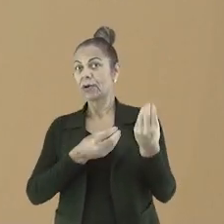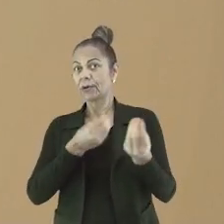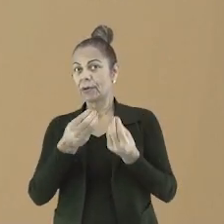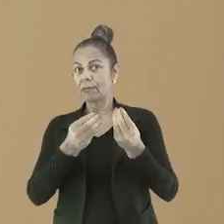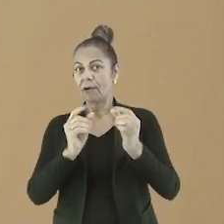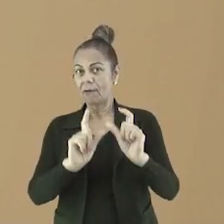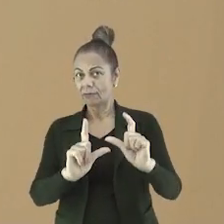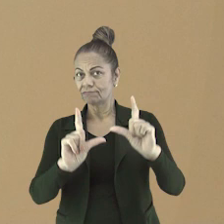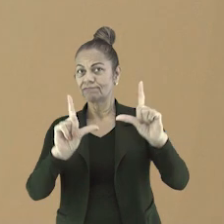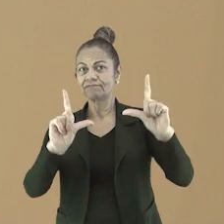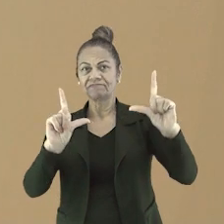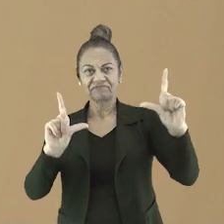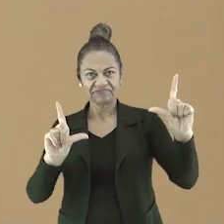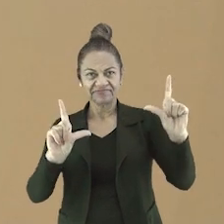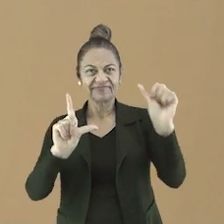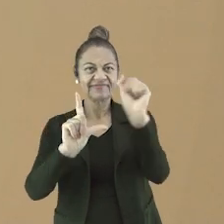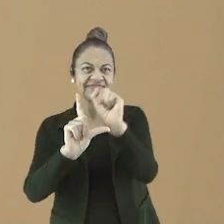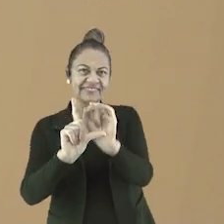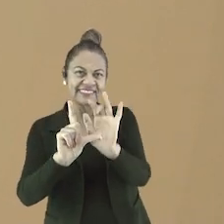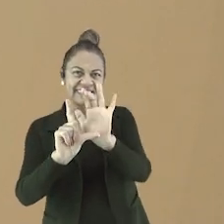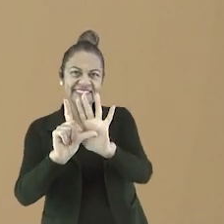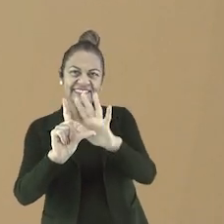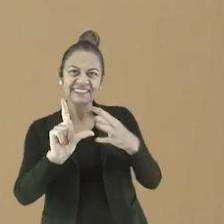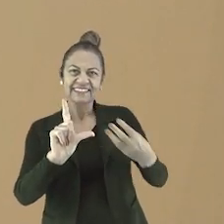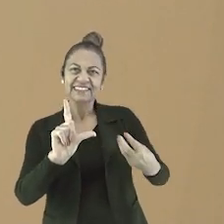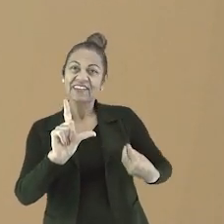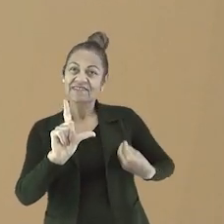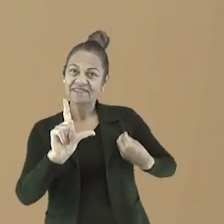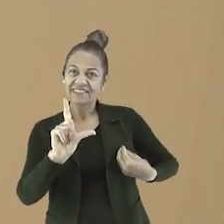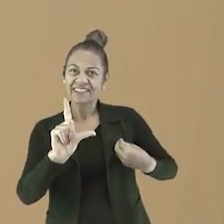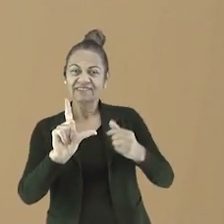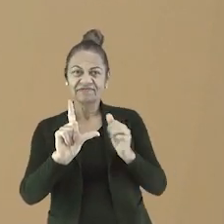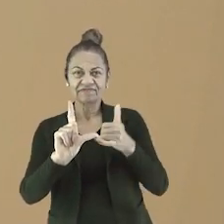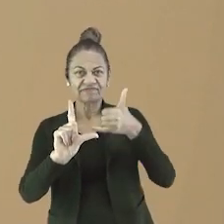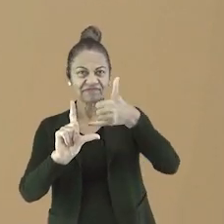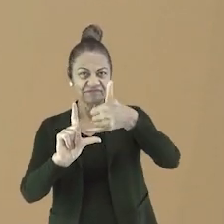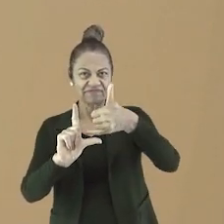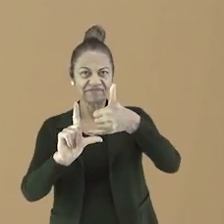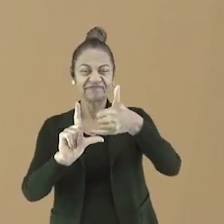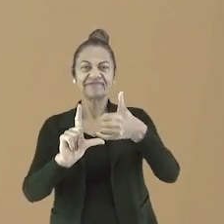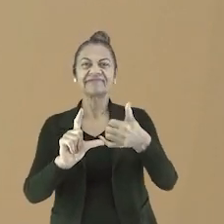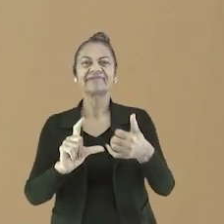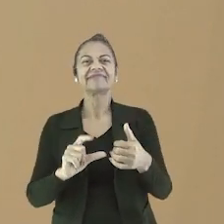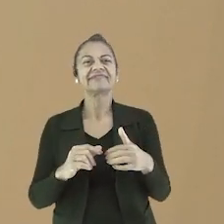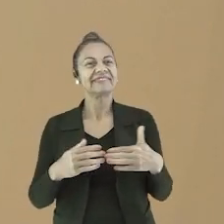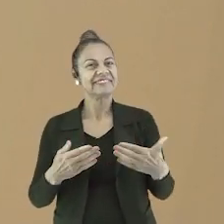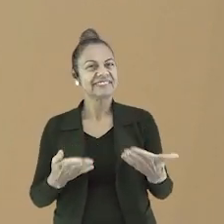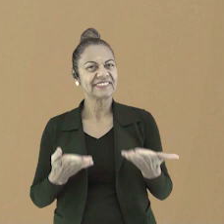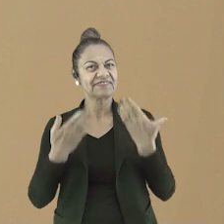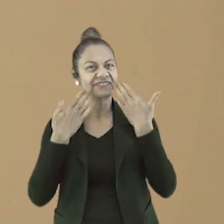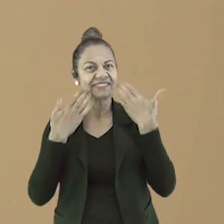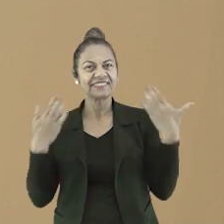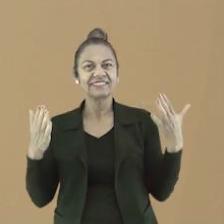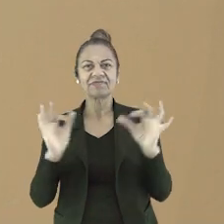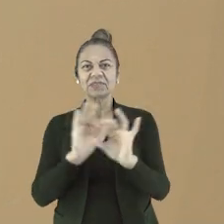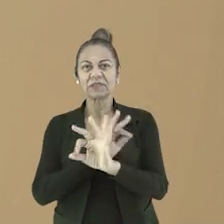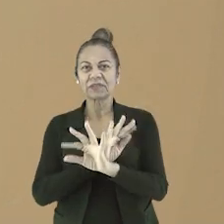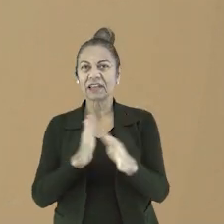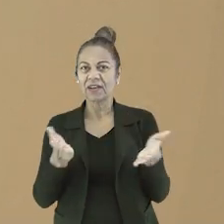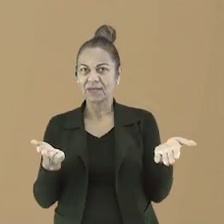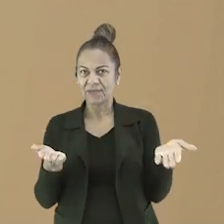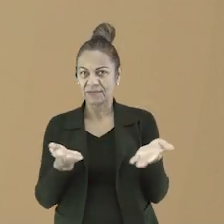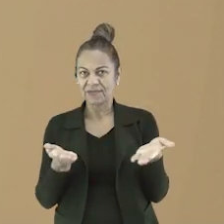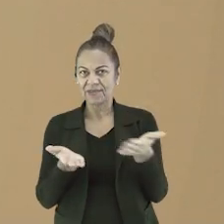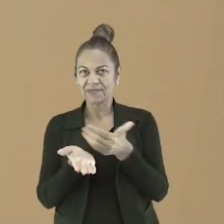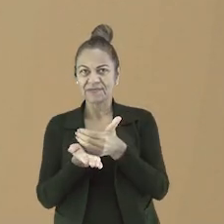você apontar o seu celular para o QR Code que aparece na sua tela e marcar a sua. Apresentações feitas, agora vamos